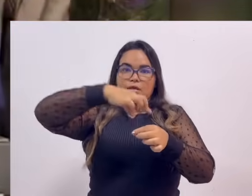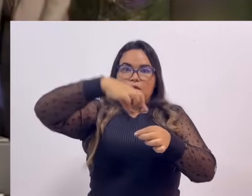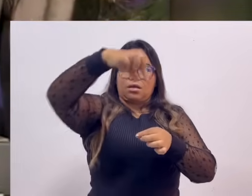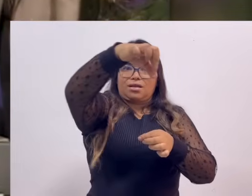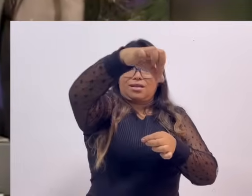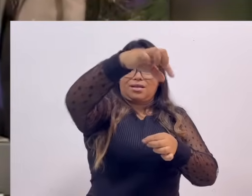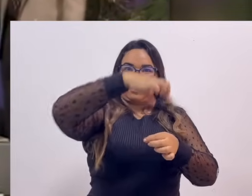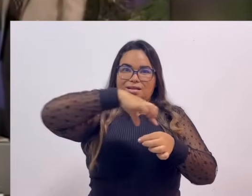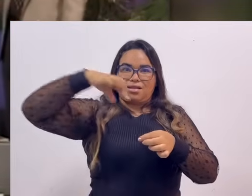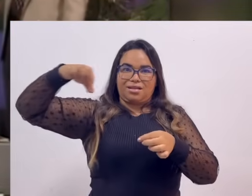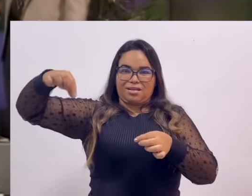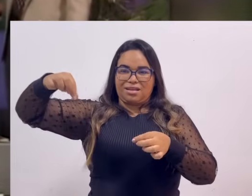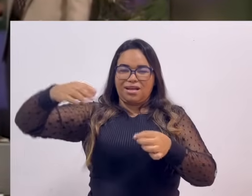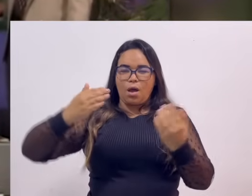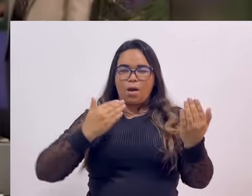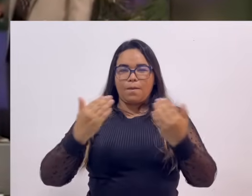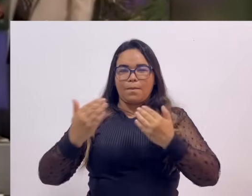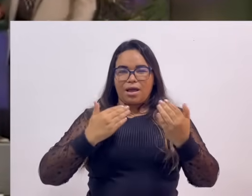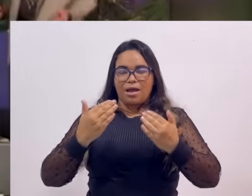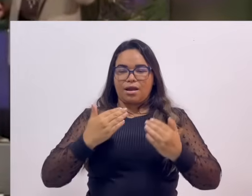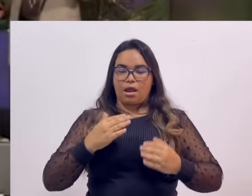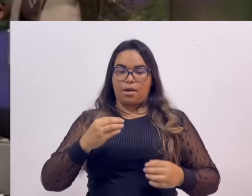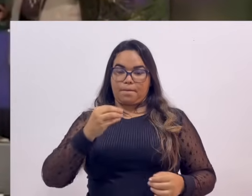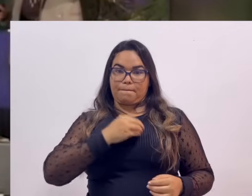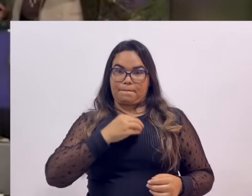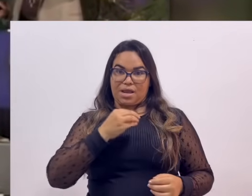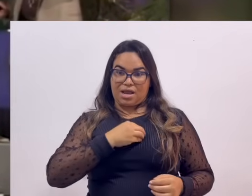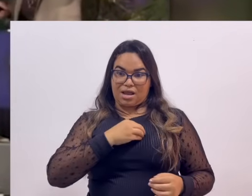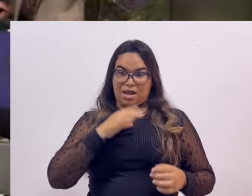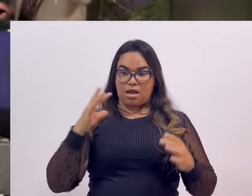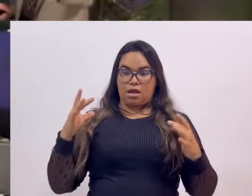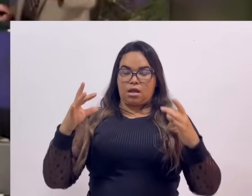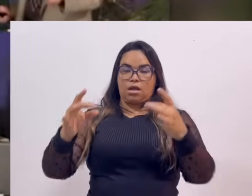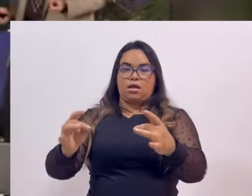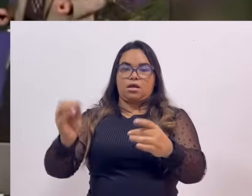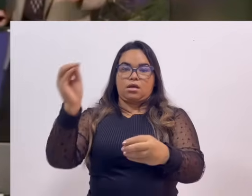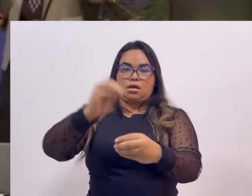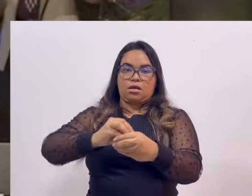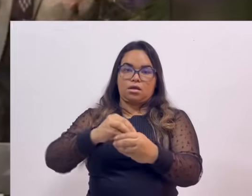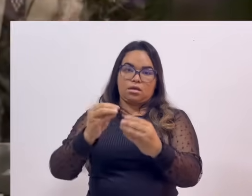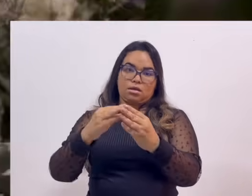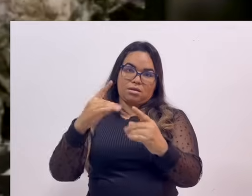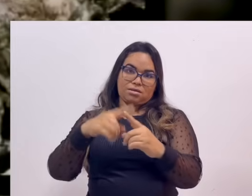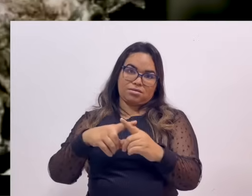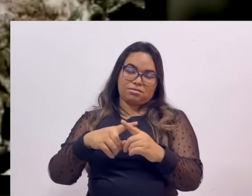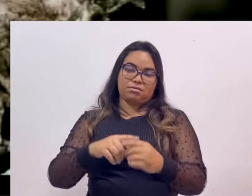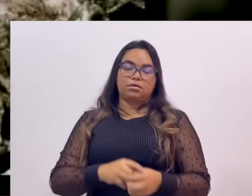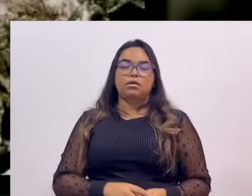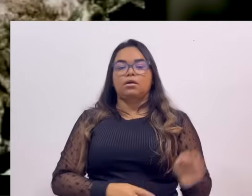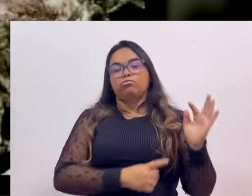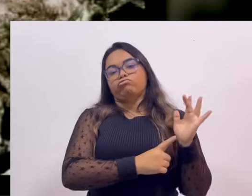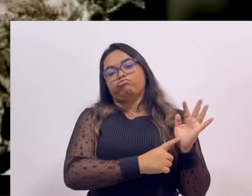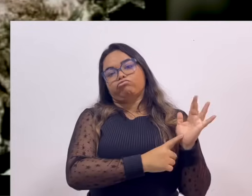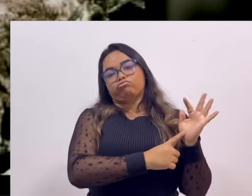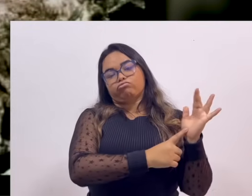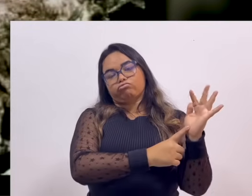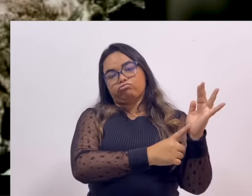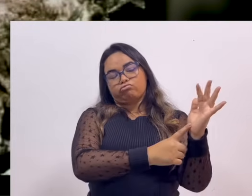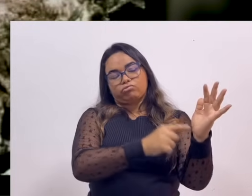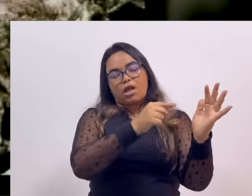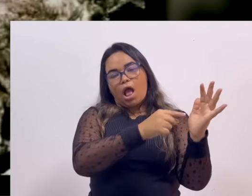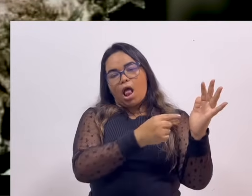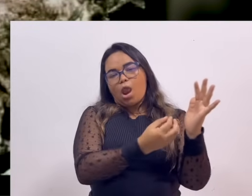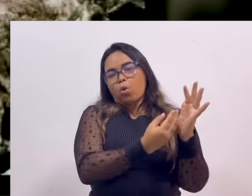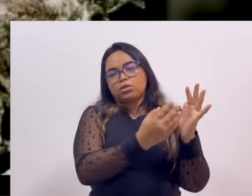em símbolo os nossos pecados foram removidos e colocados no registro do santuário e a luz continuava queimando a